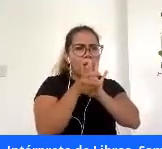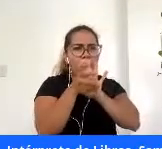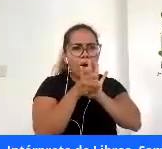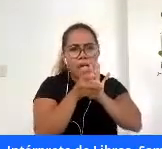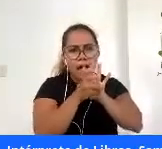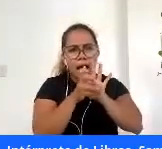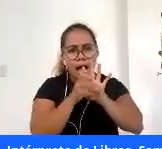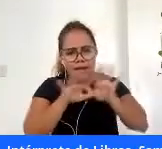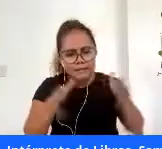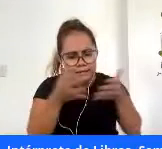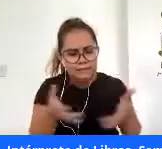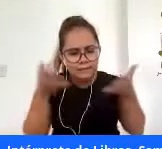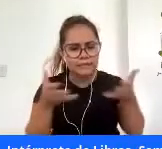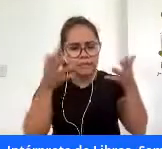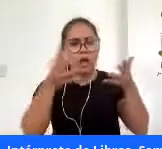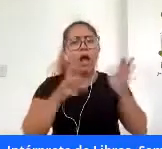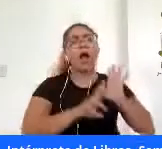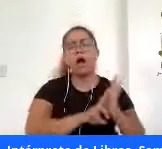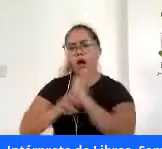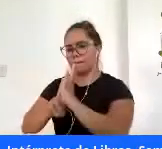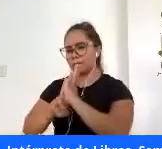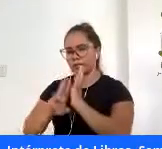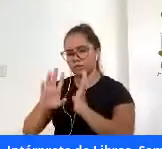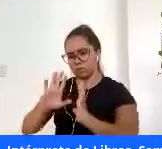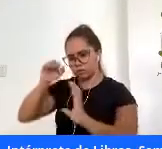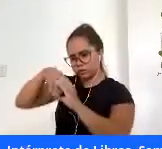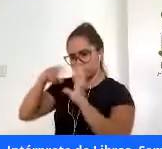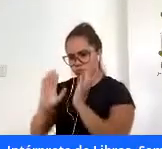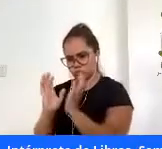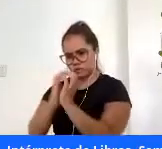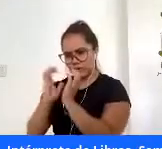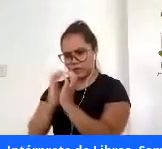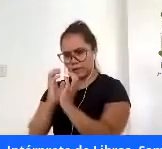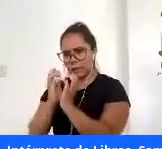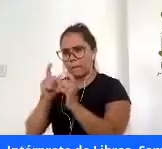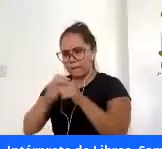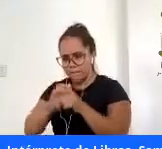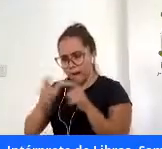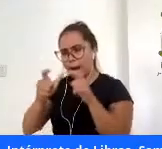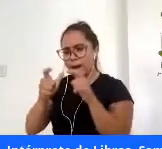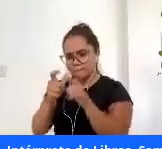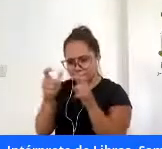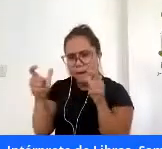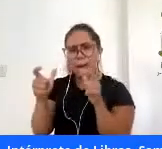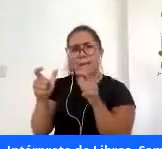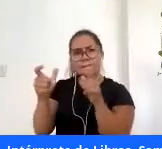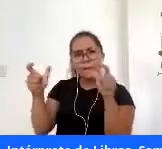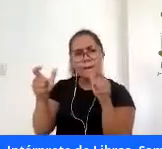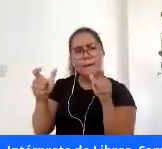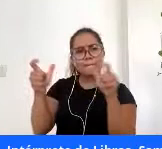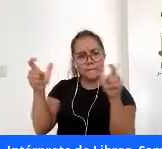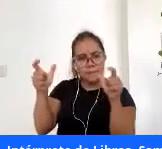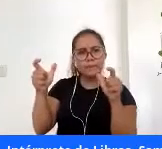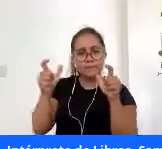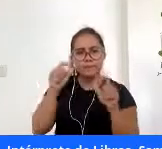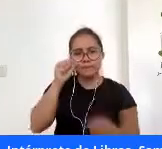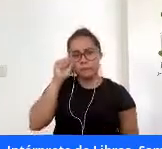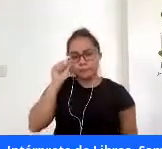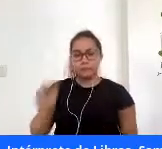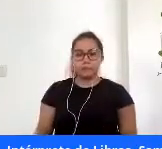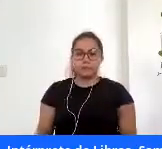a representação dessa parte do corpo no cérebro acaba se expandindo. Um sinal dela acaba se expandindo.